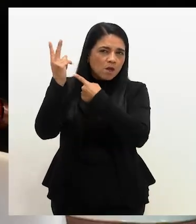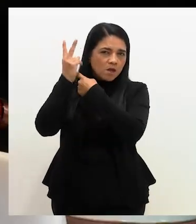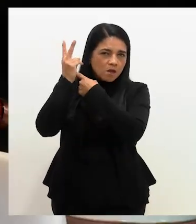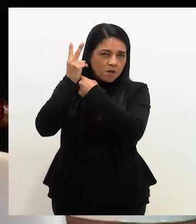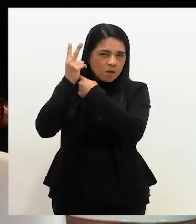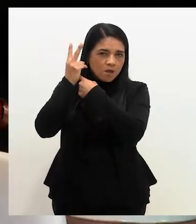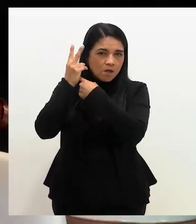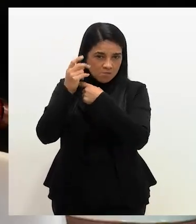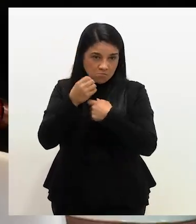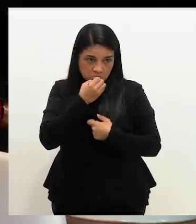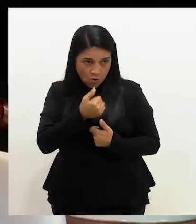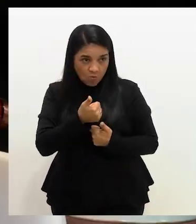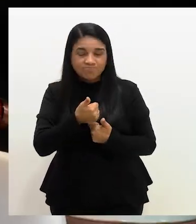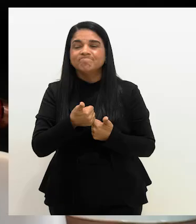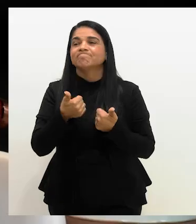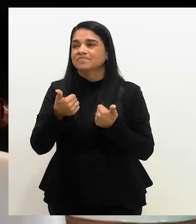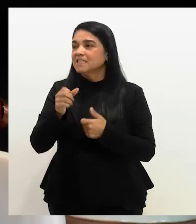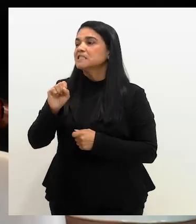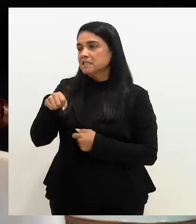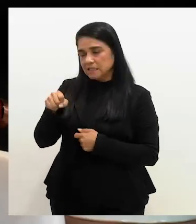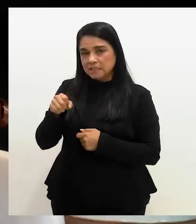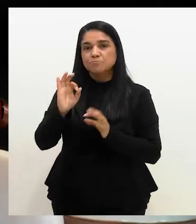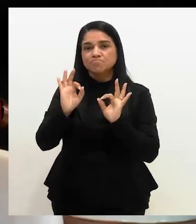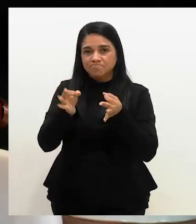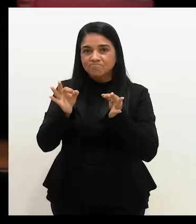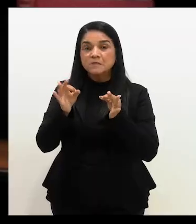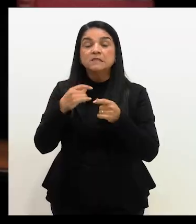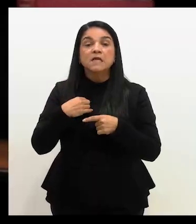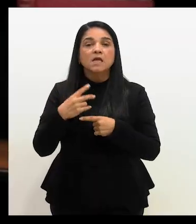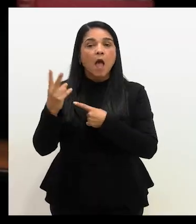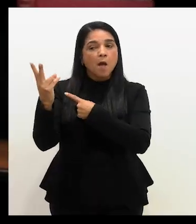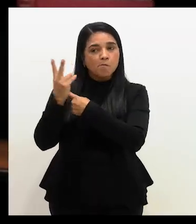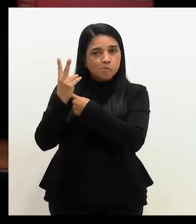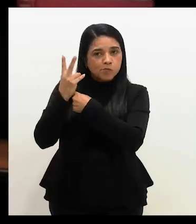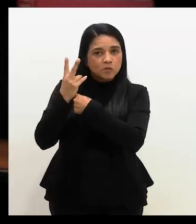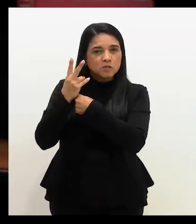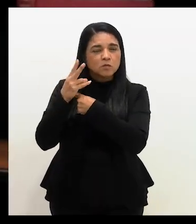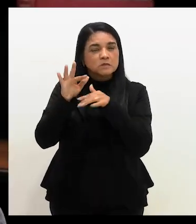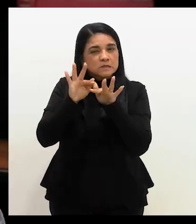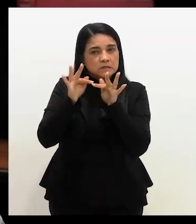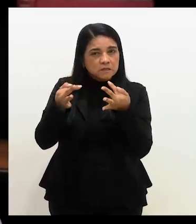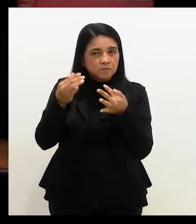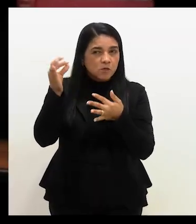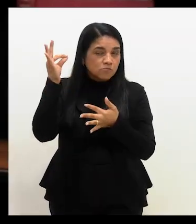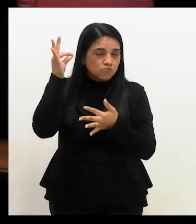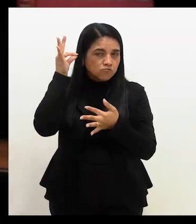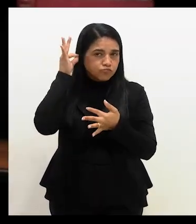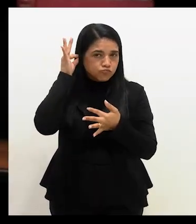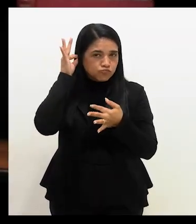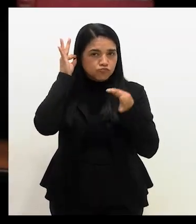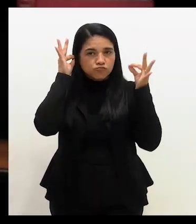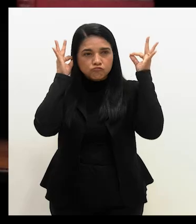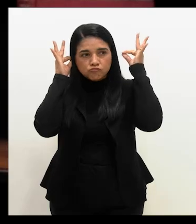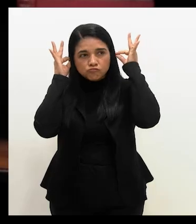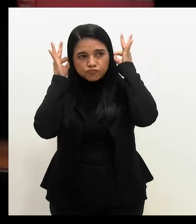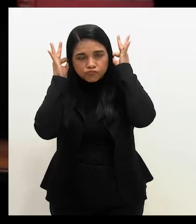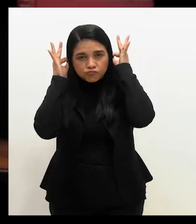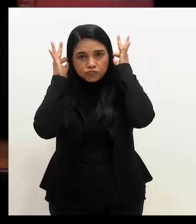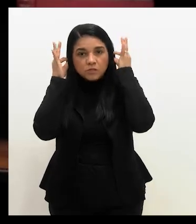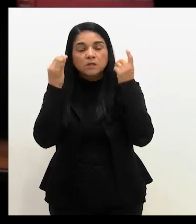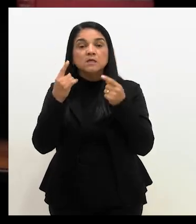protetores auriculares, eles são eficazes? São eficazes. A gente tem a proteção simples, né, que é o protetor